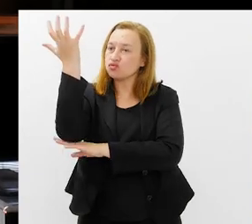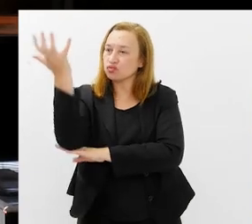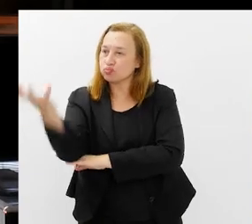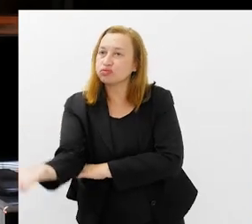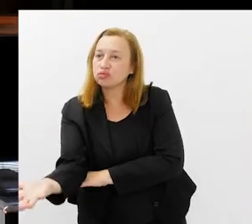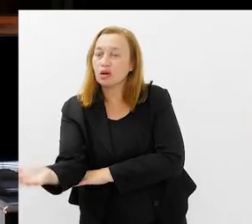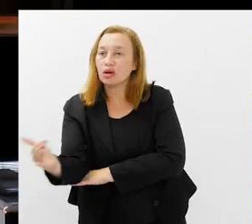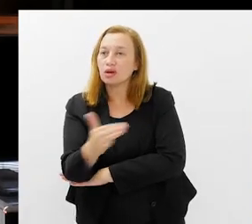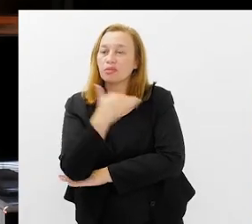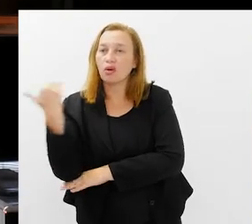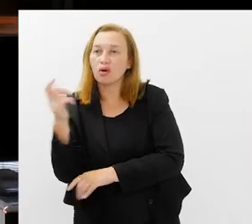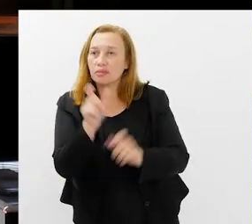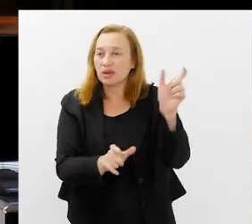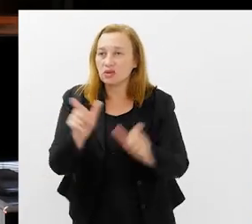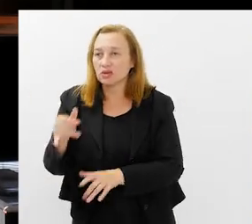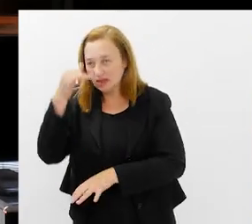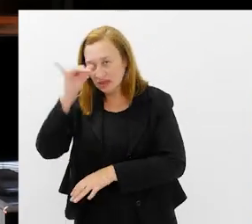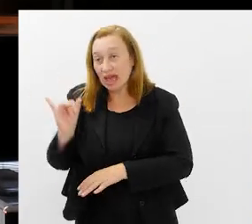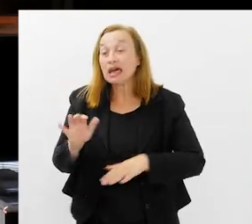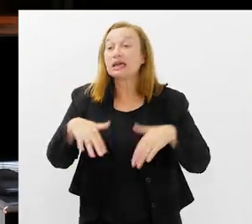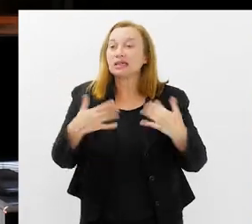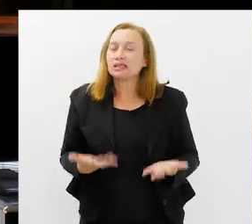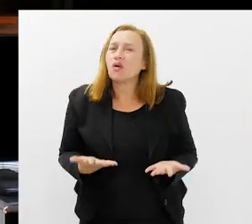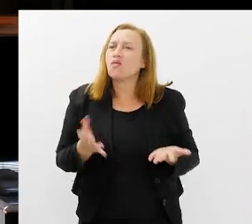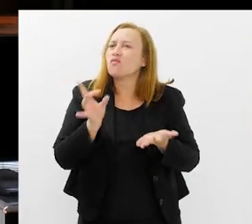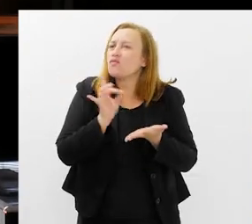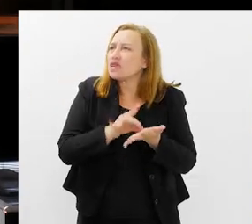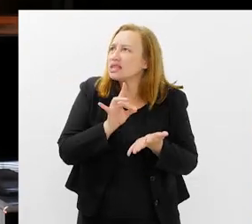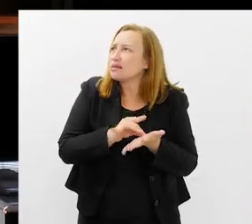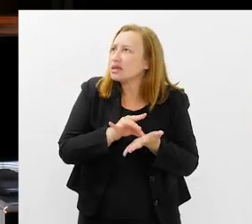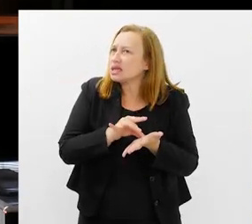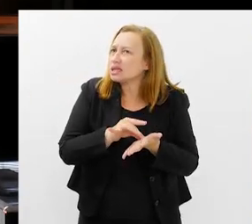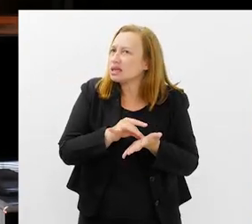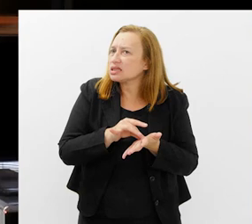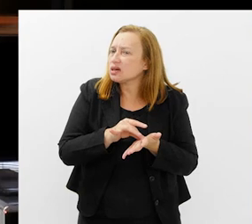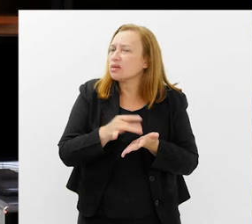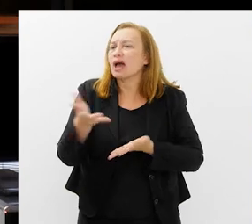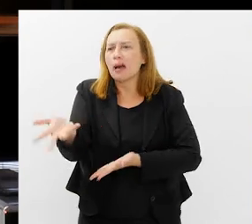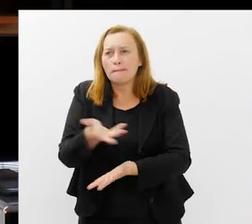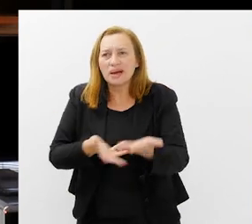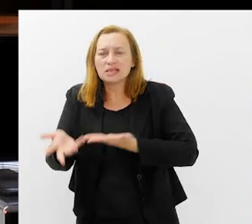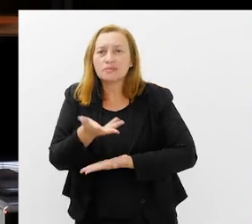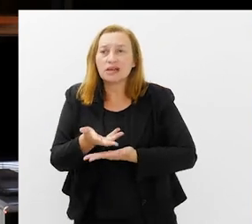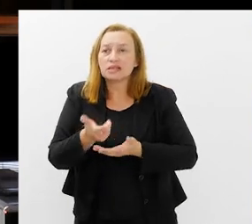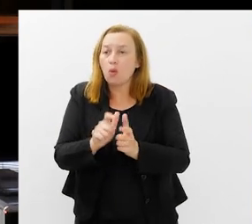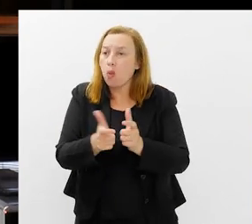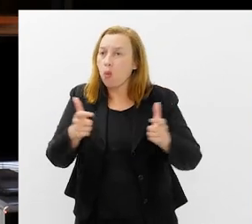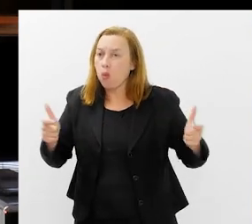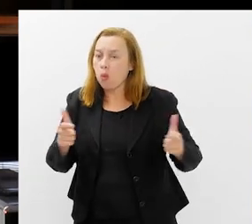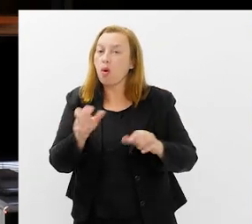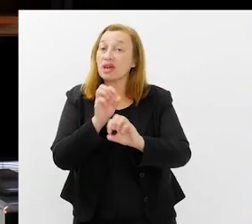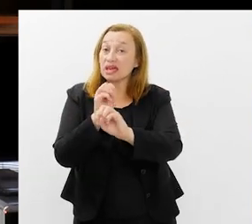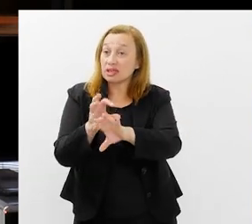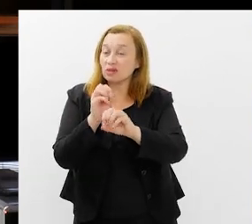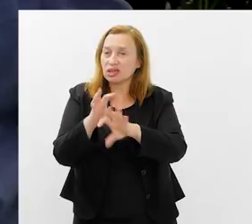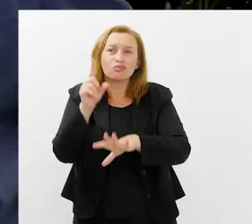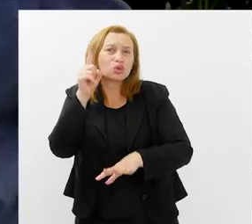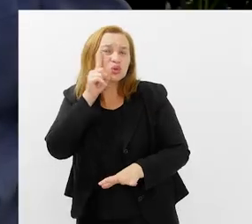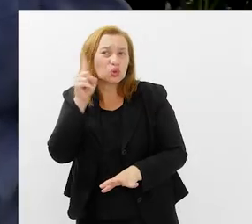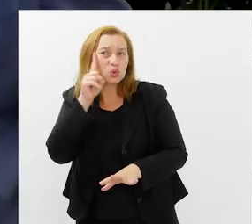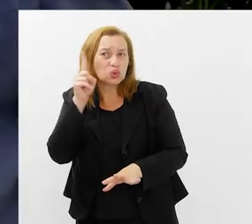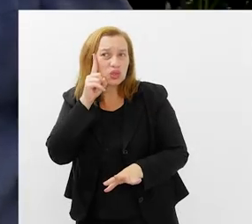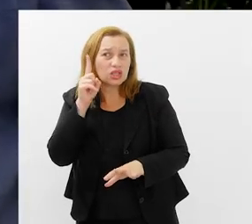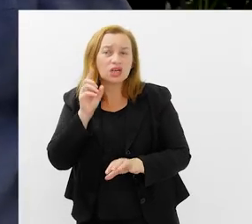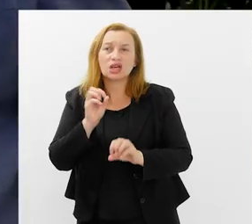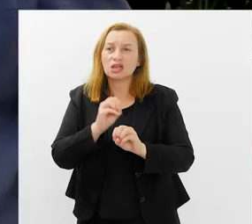e matem pessoas, etc. Então, realmente, o campo da participação ele é muito amplo e o campo da educação